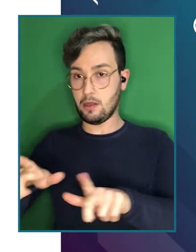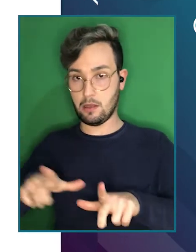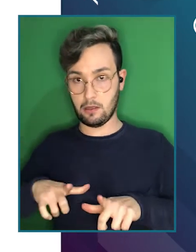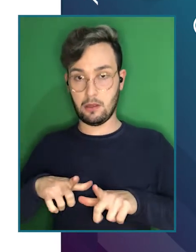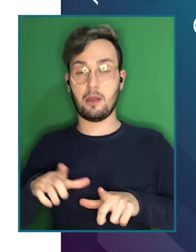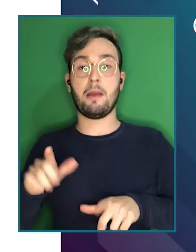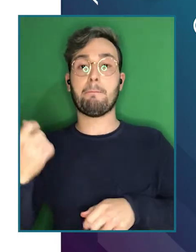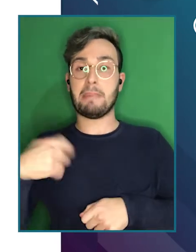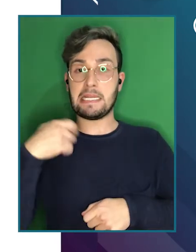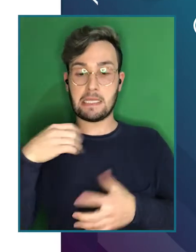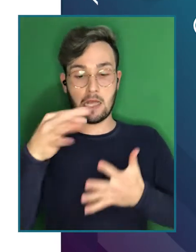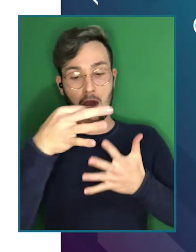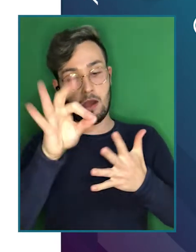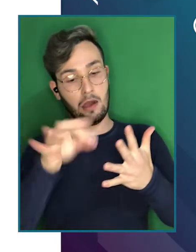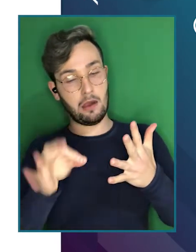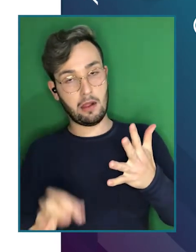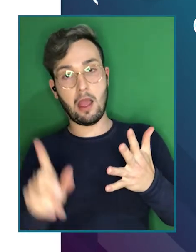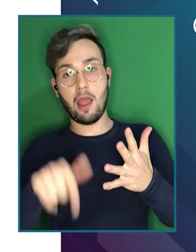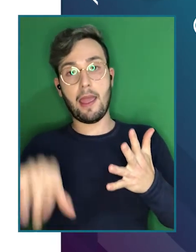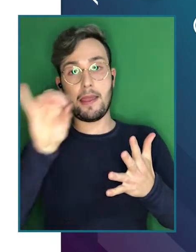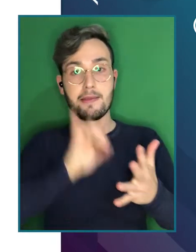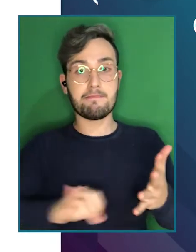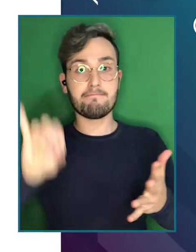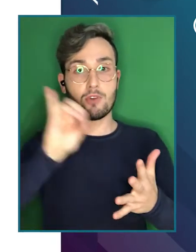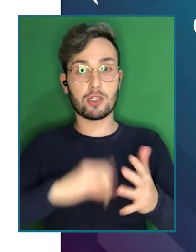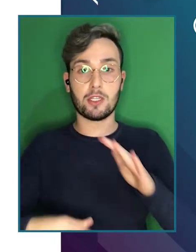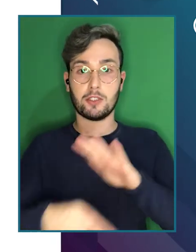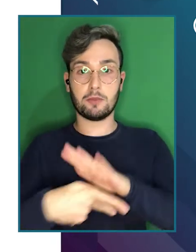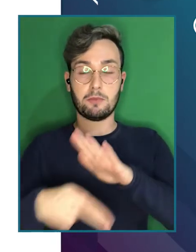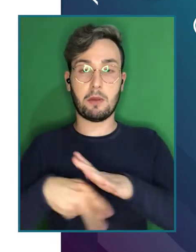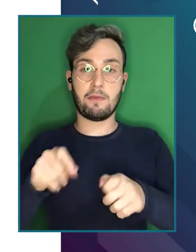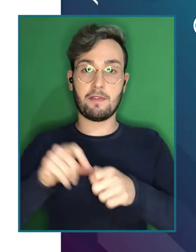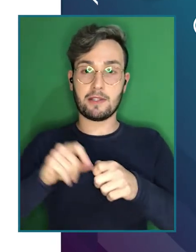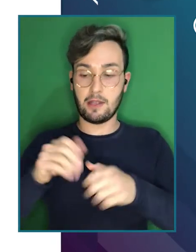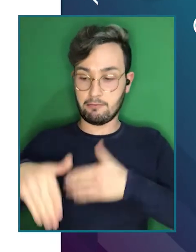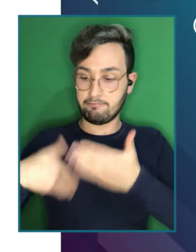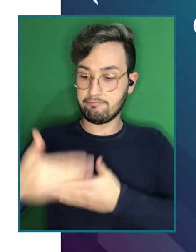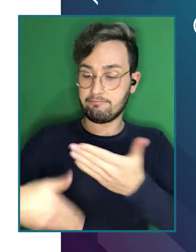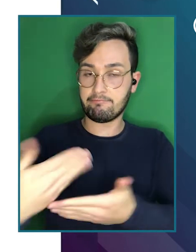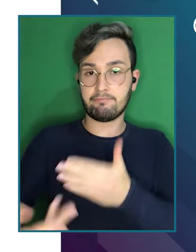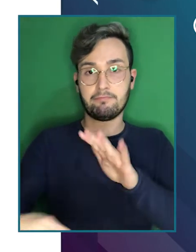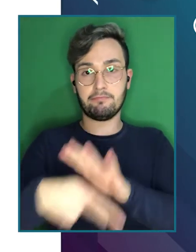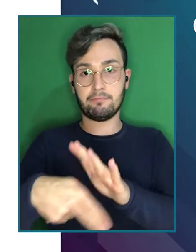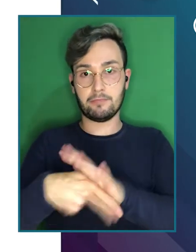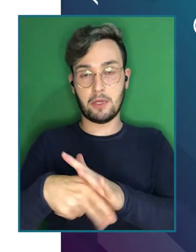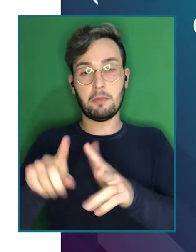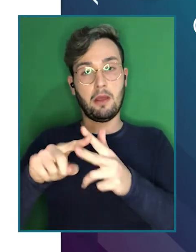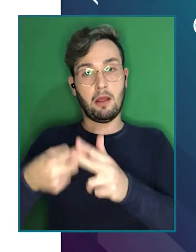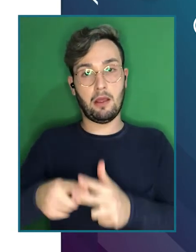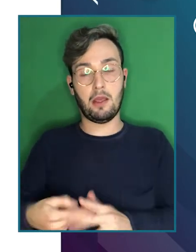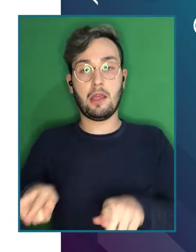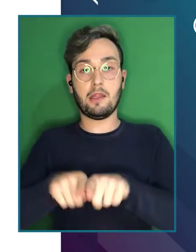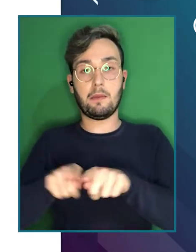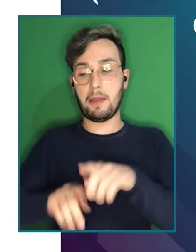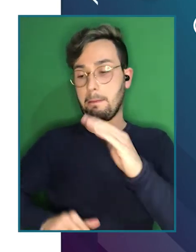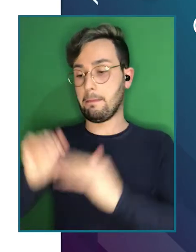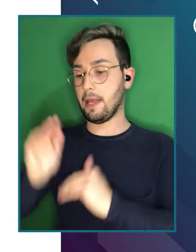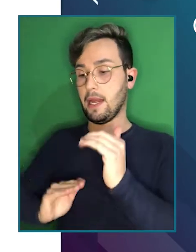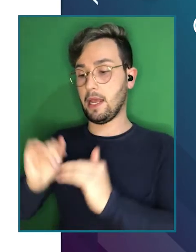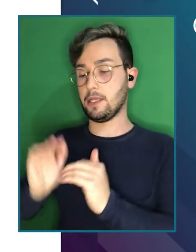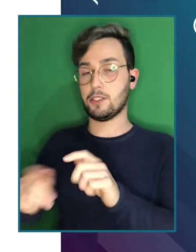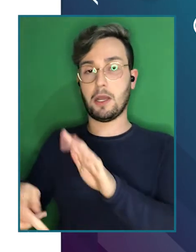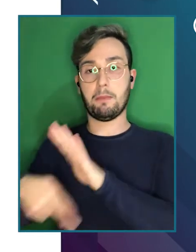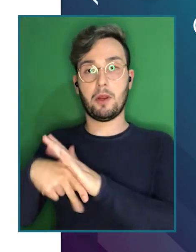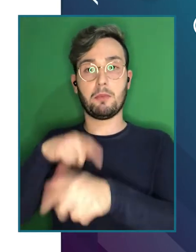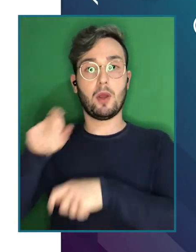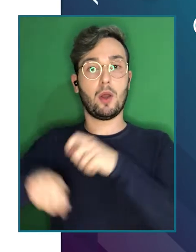os seguintes itens devem ser considerados como elementos fundamentais aos ensaios de calibração dos instrumentos e à execução